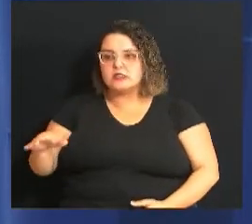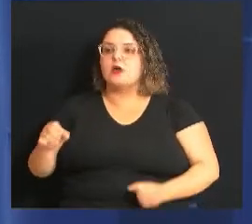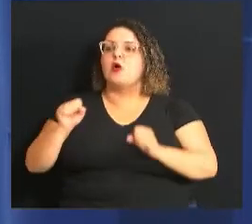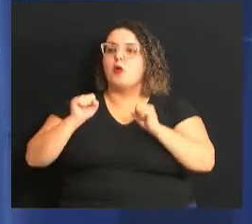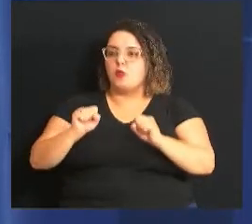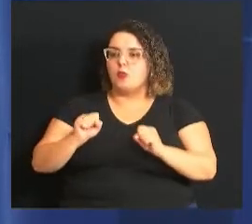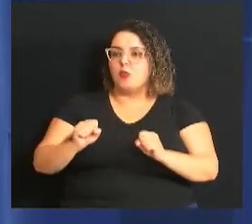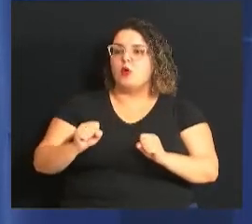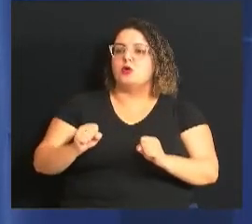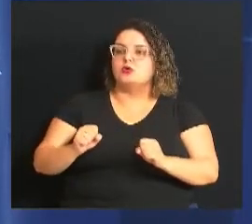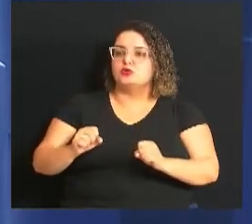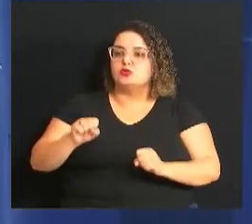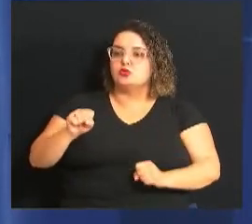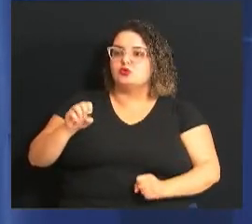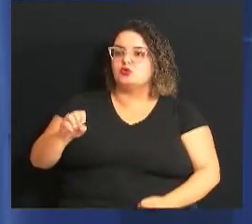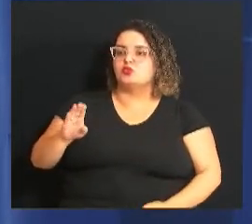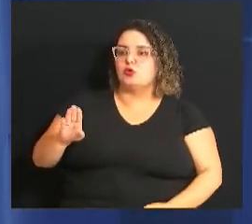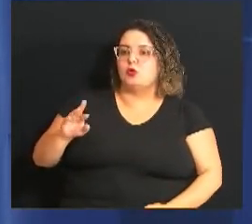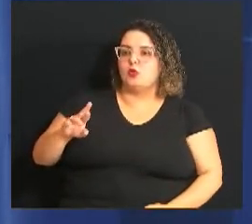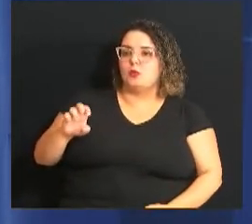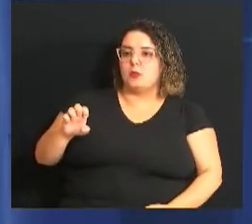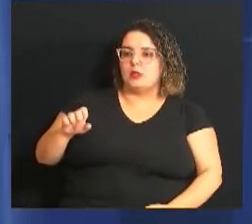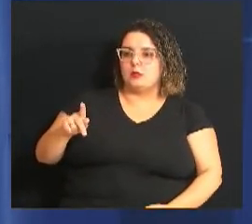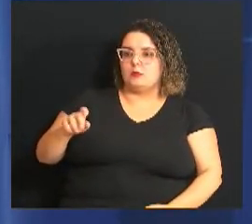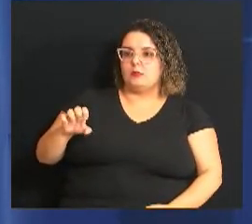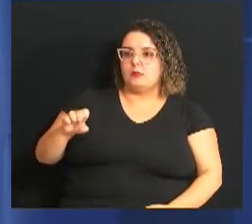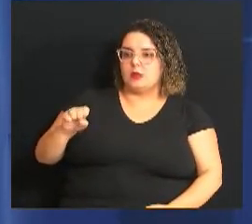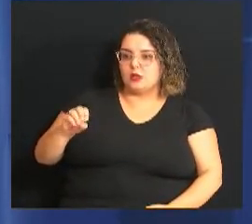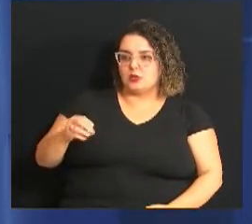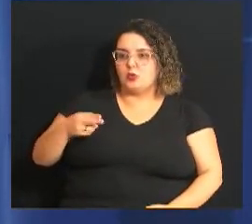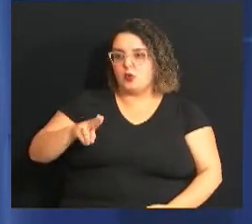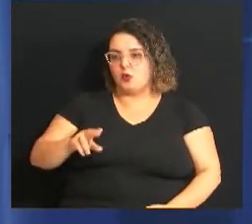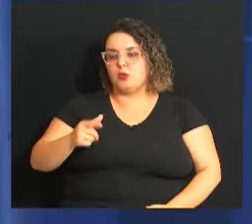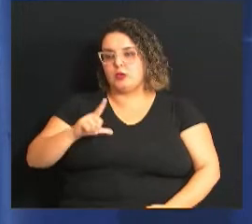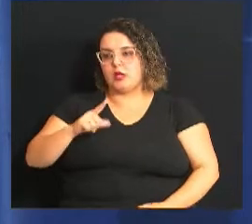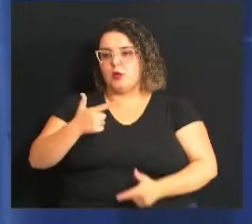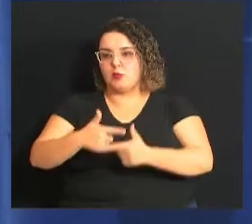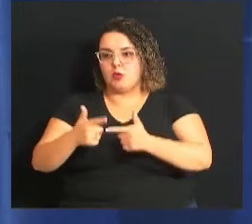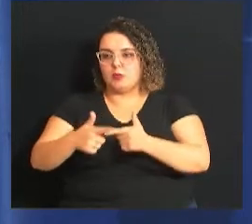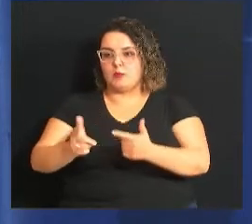com sobrepeso ou que tenha problemas nesse sentido.